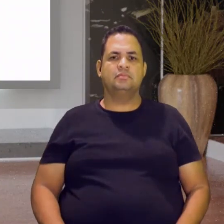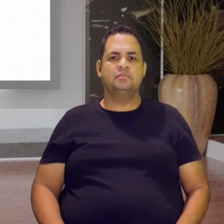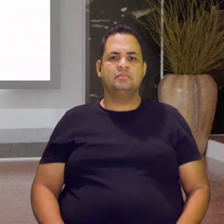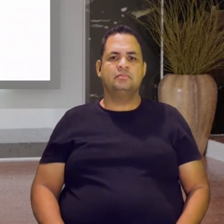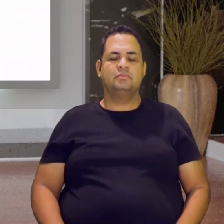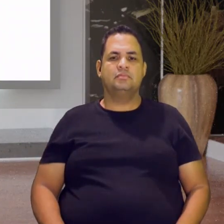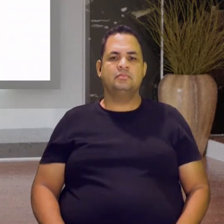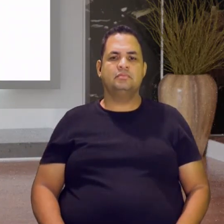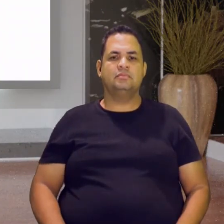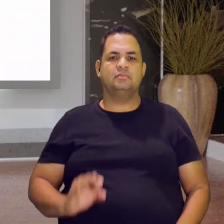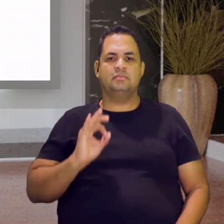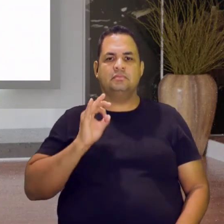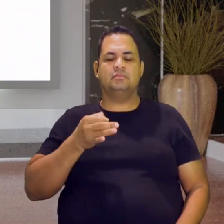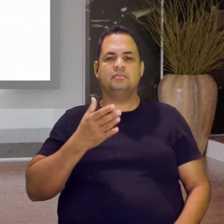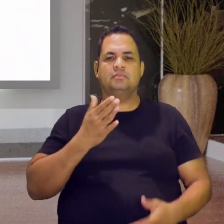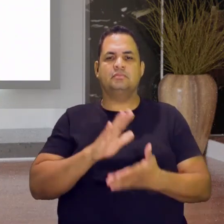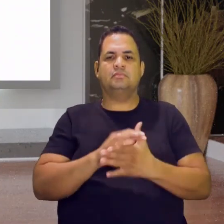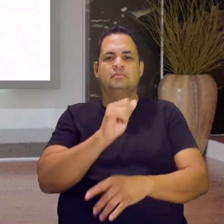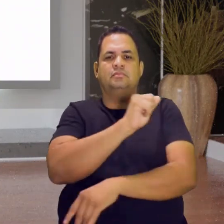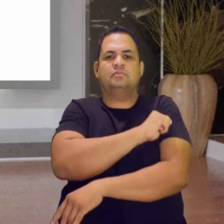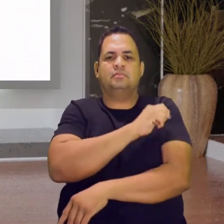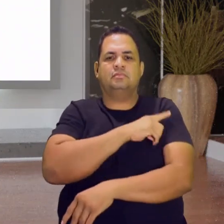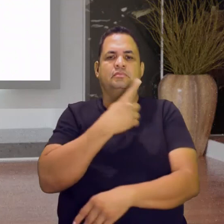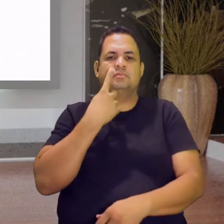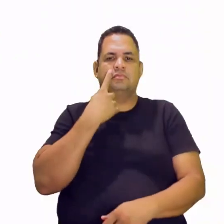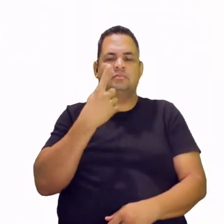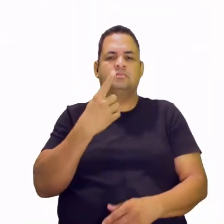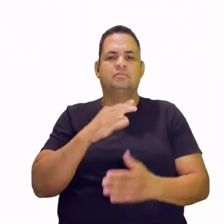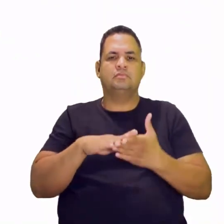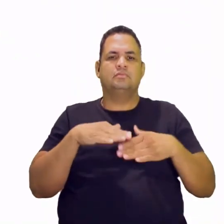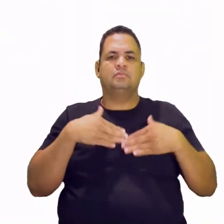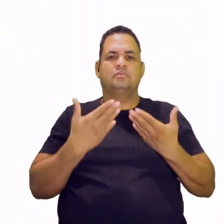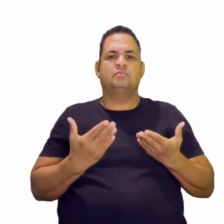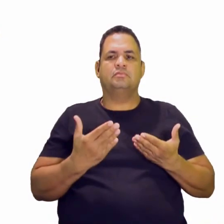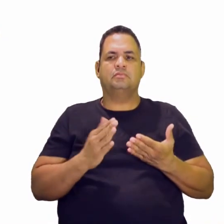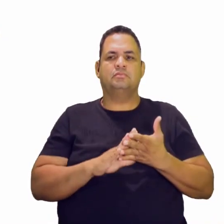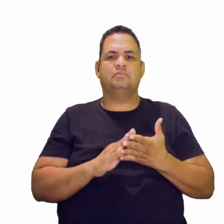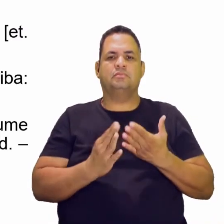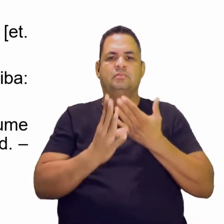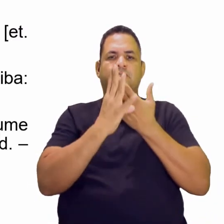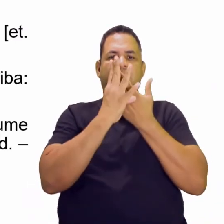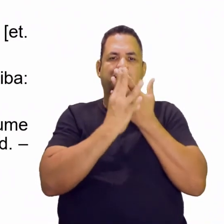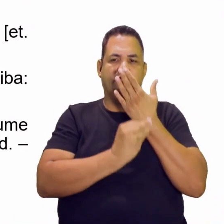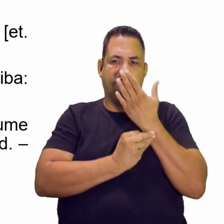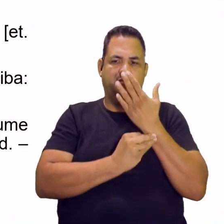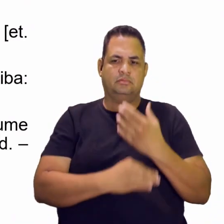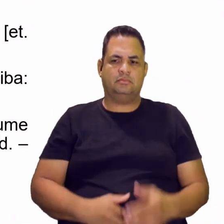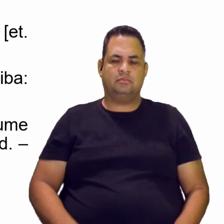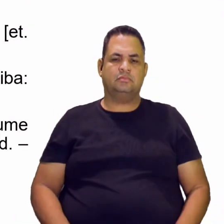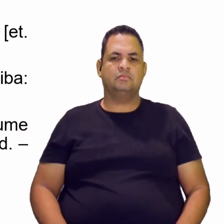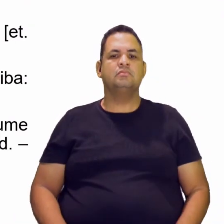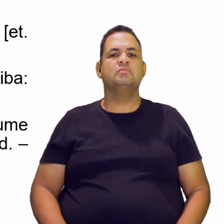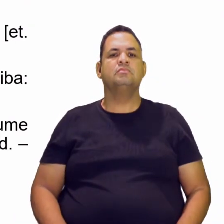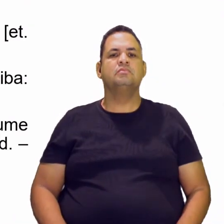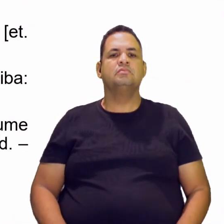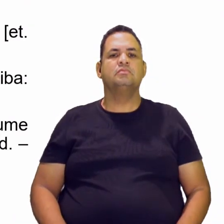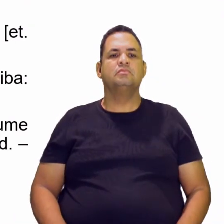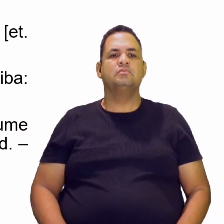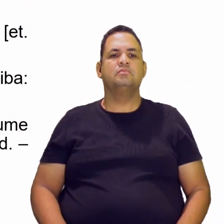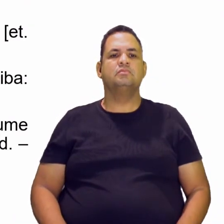não é impossível, certo, estudante? Então vamos ver aqui quais foram as nossas referências, foram